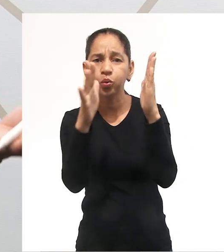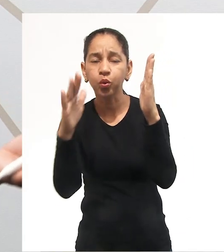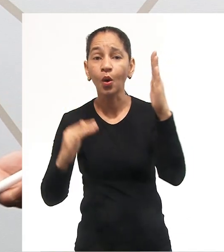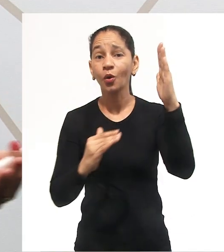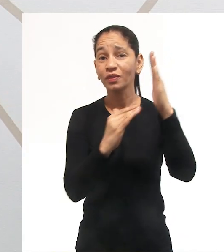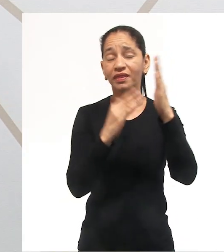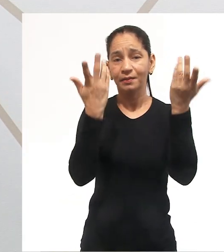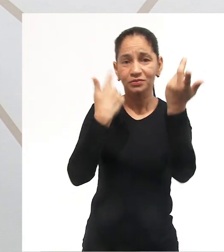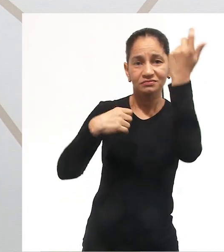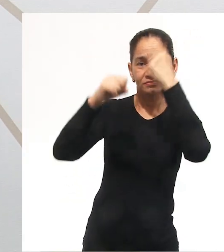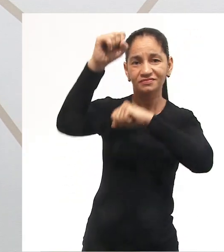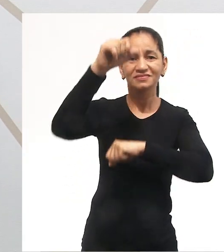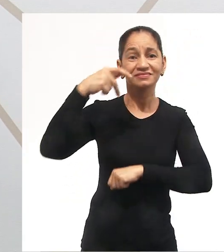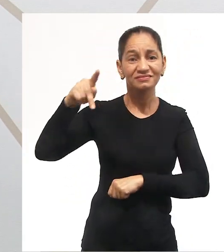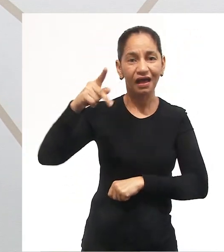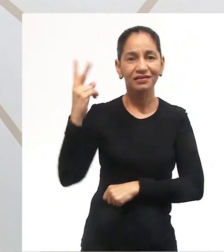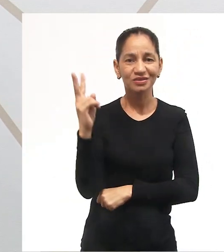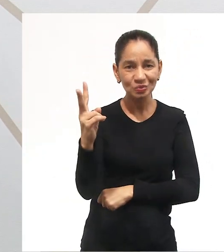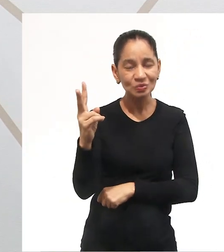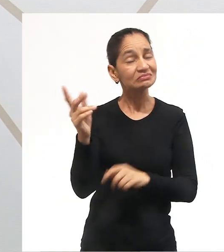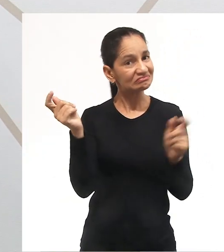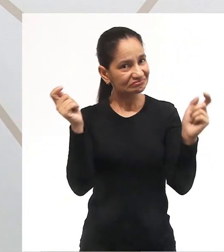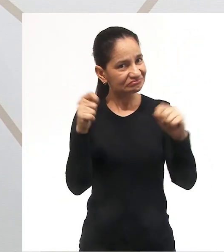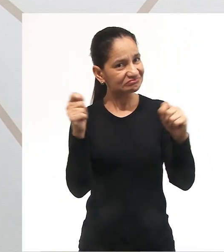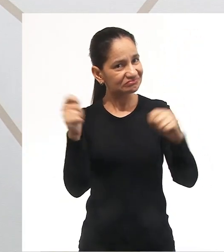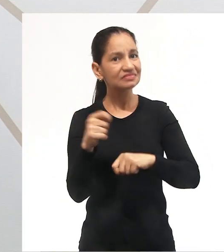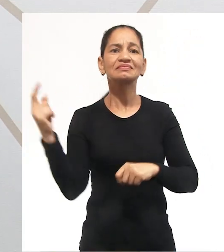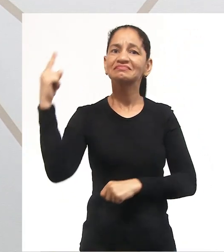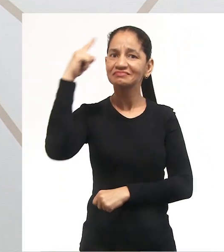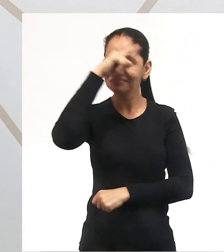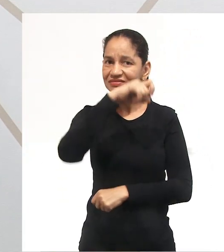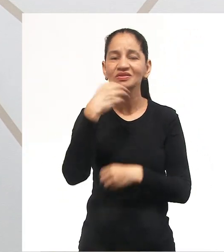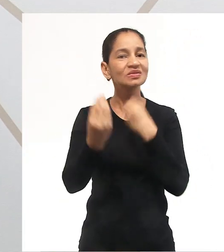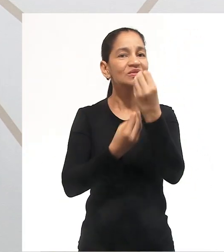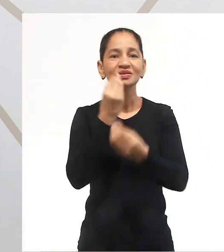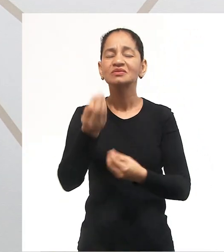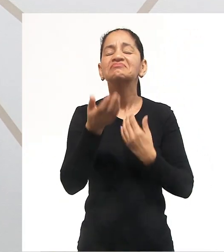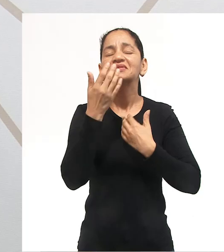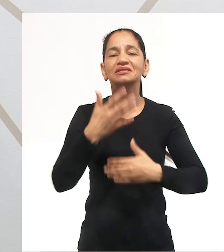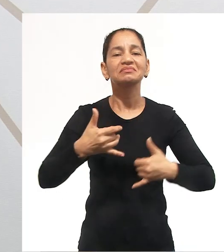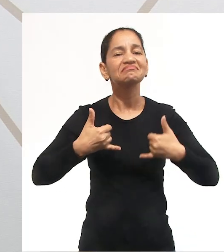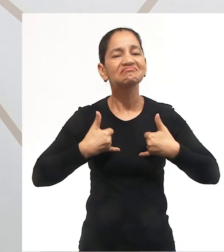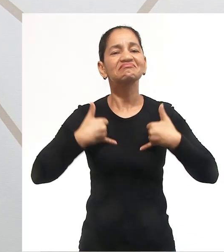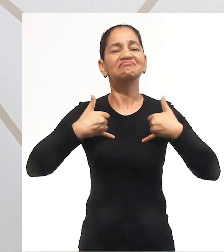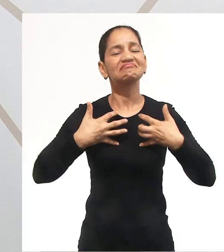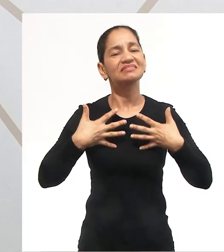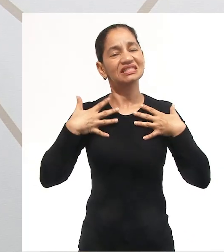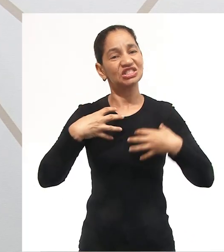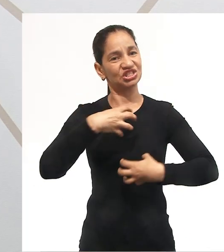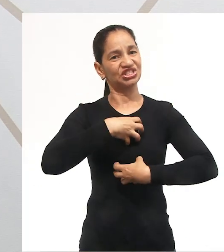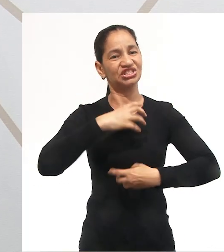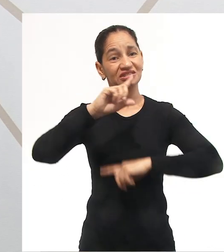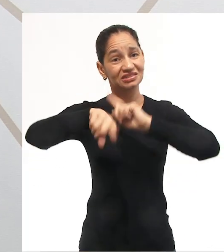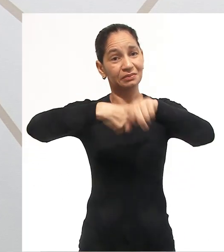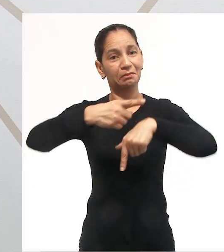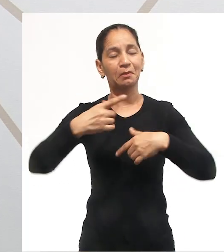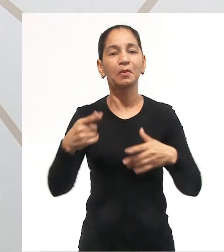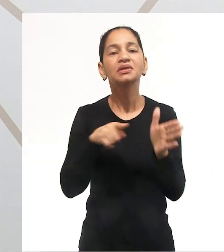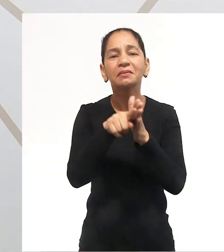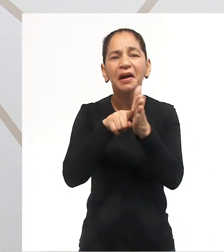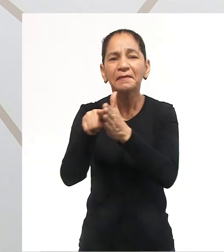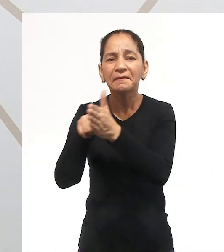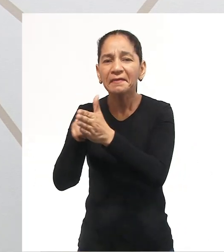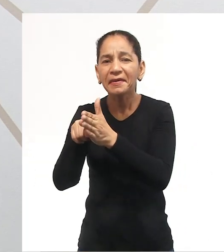de vocês, e como que é difícil, mas como é gratificante você